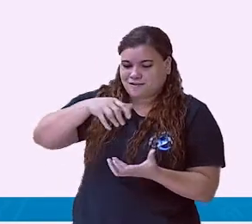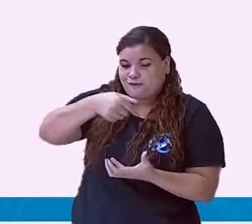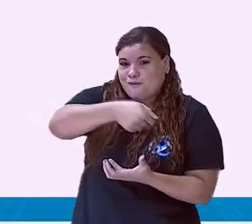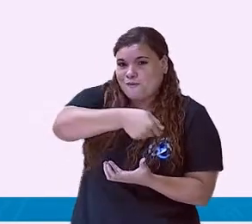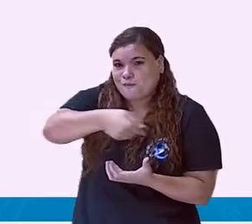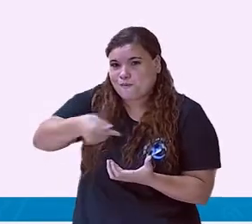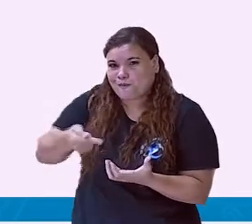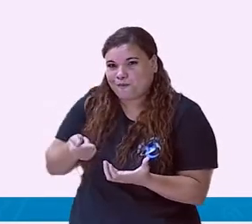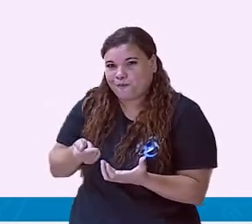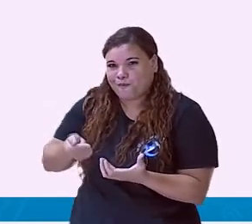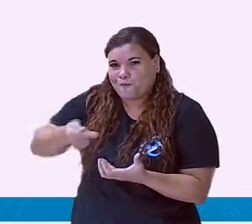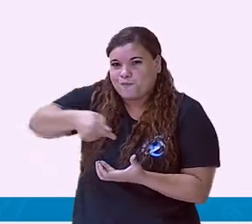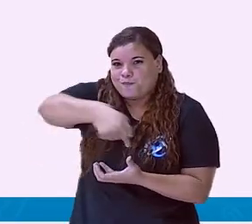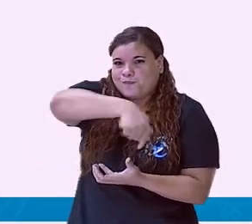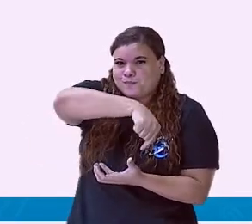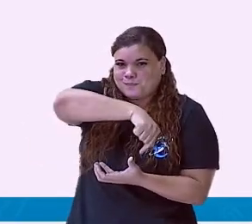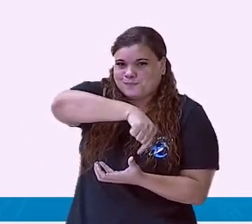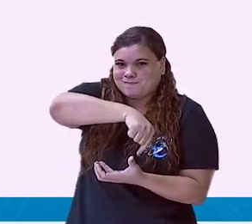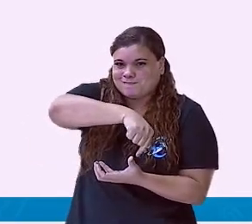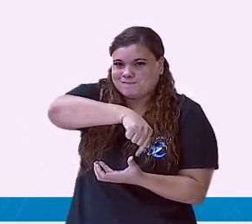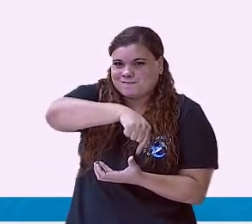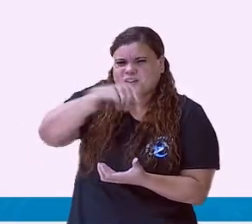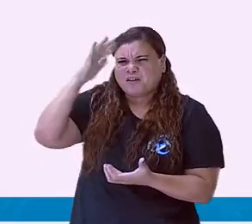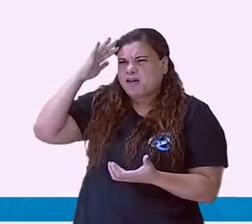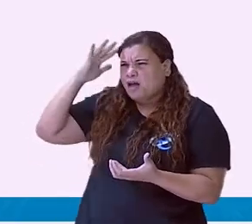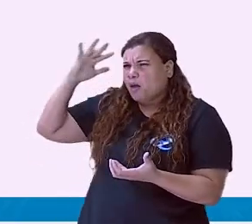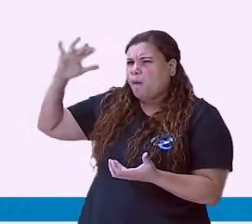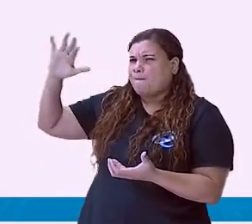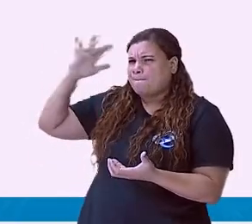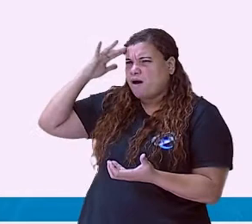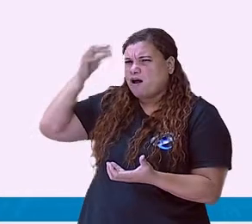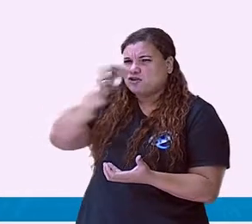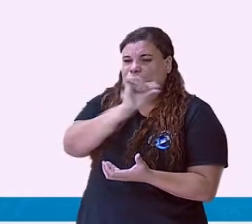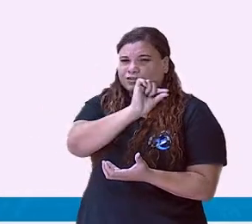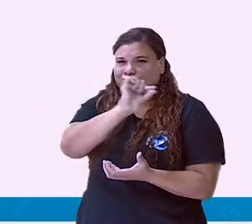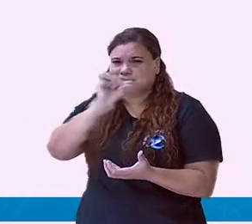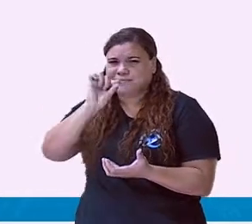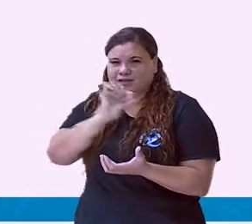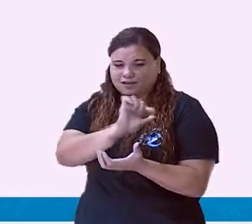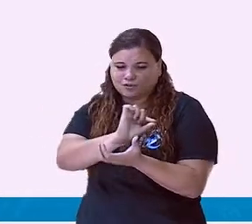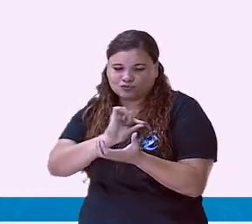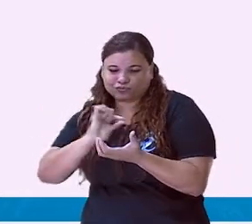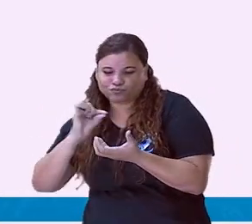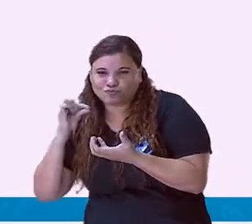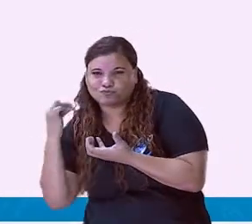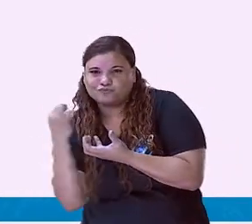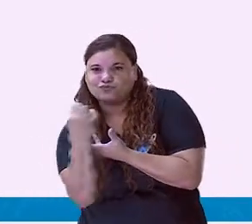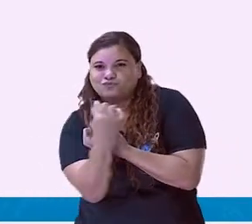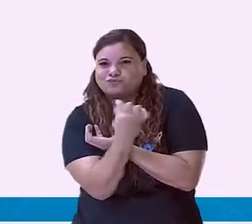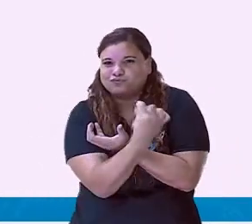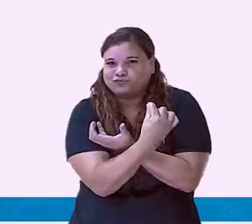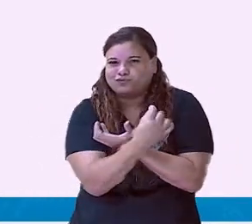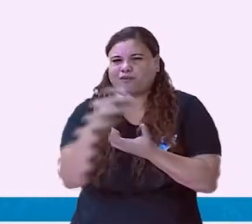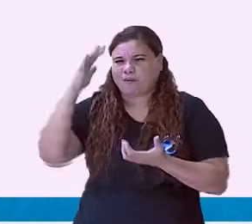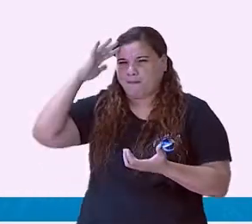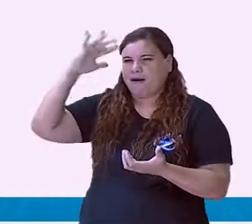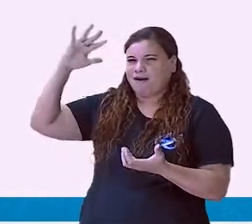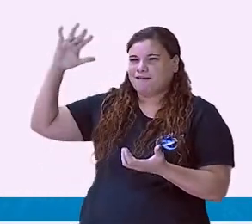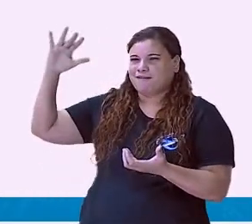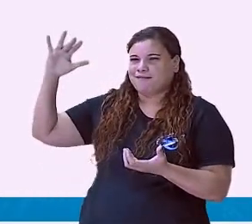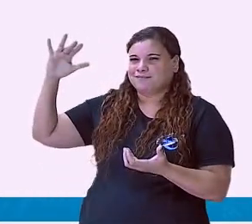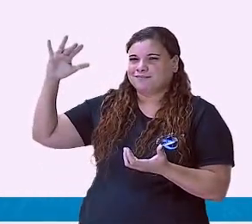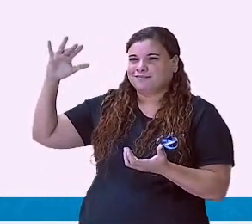Percebam bem que essa linha imaginária, ela está bem acima, mas ela também